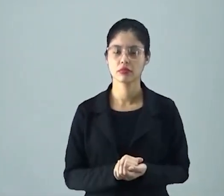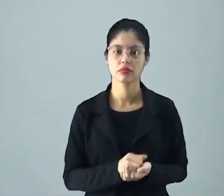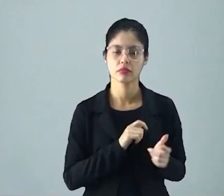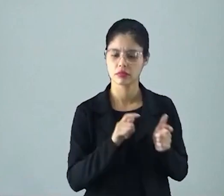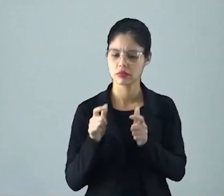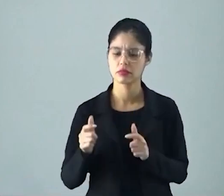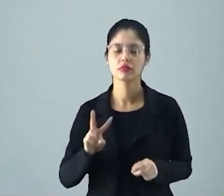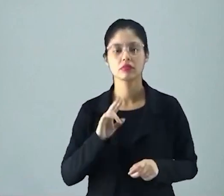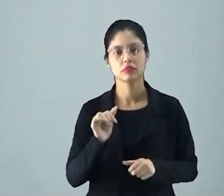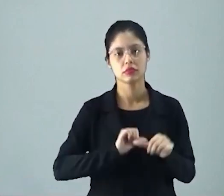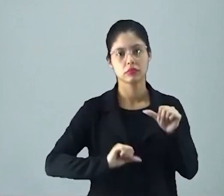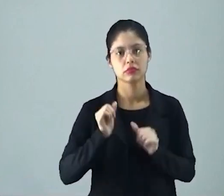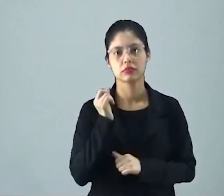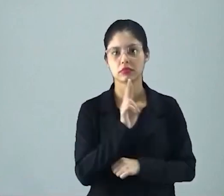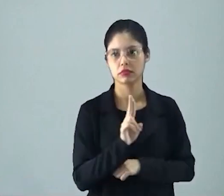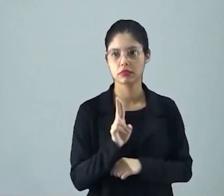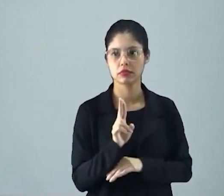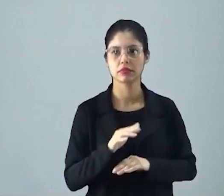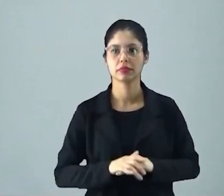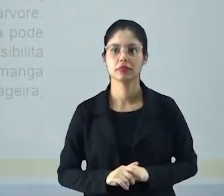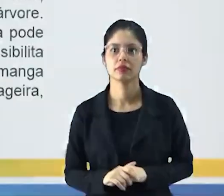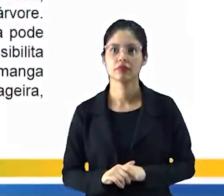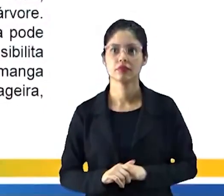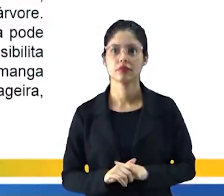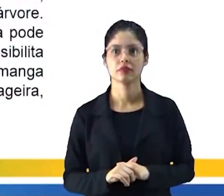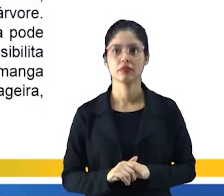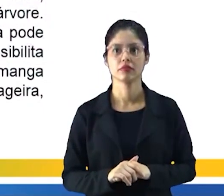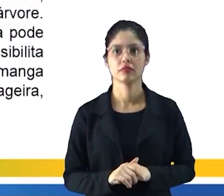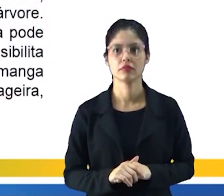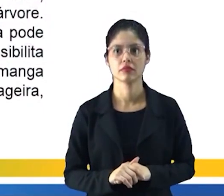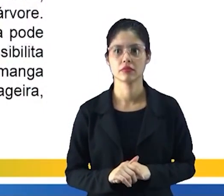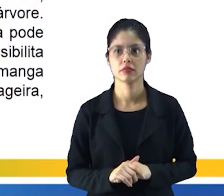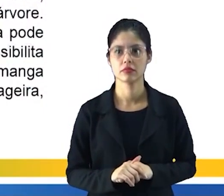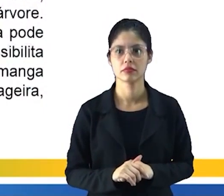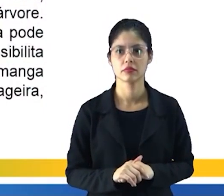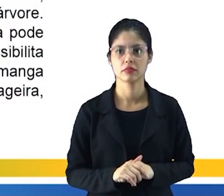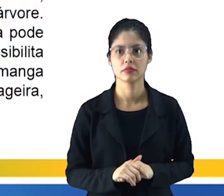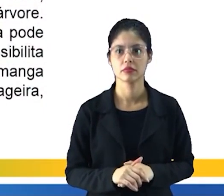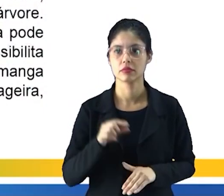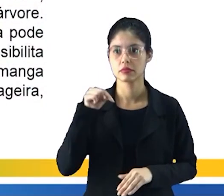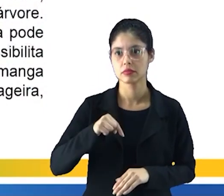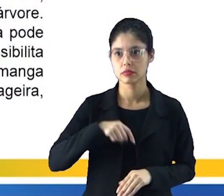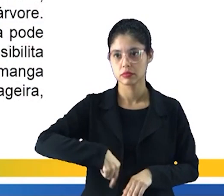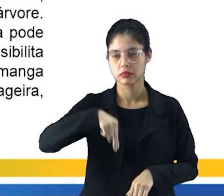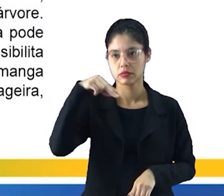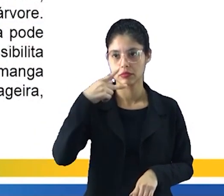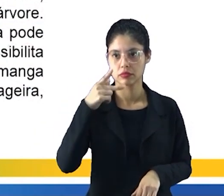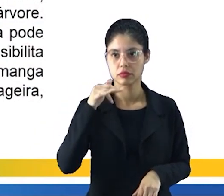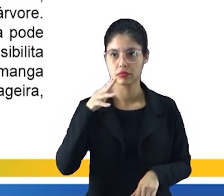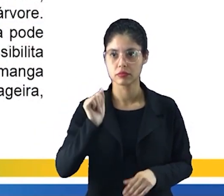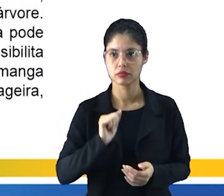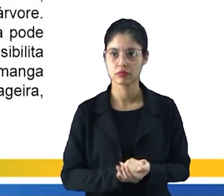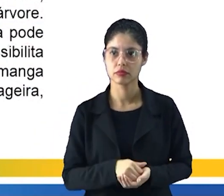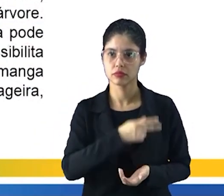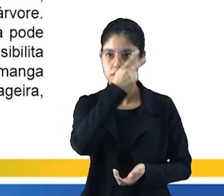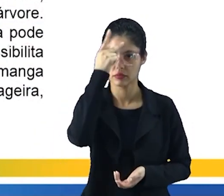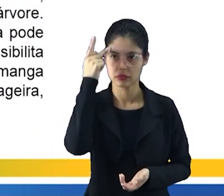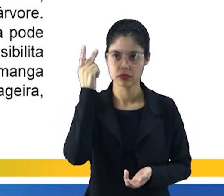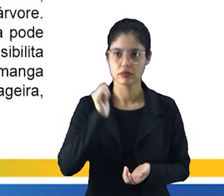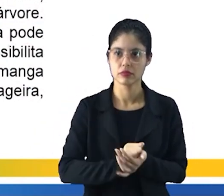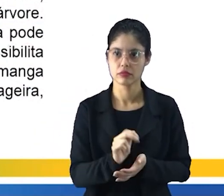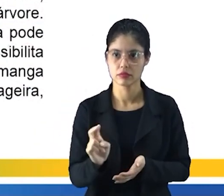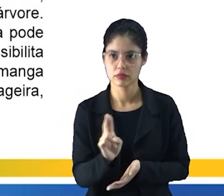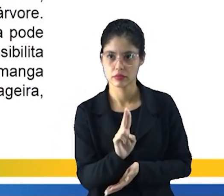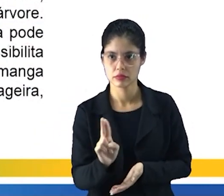dependendo da região, vai mudar o nome, tá bom? Vamos ver aqui outro exemplo. Aqui no norte do Pará, as pessoas,